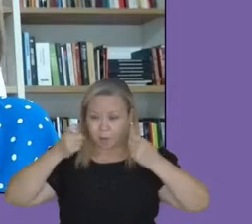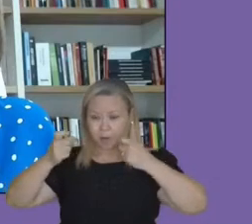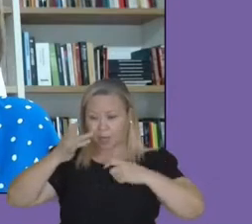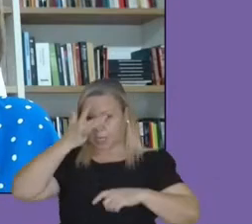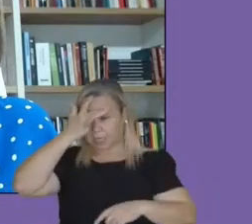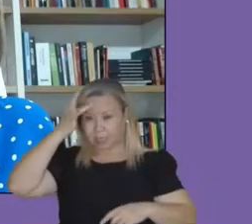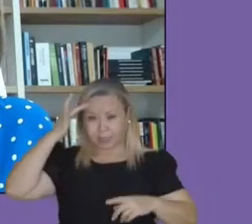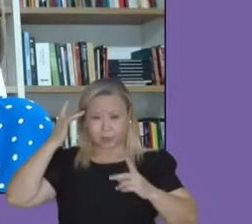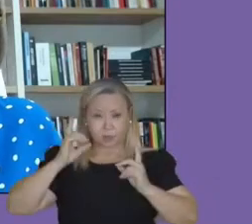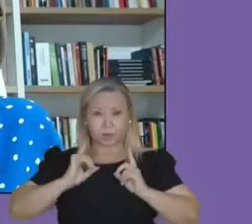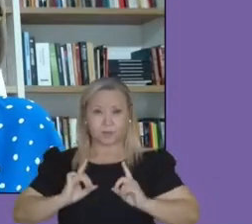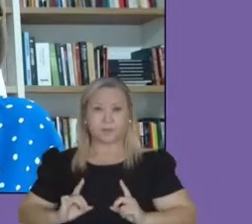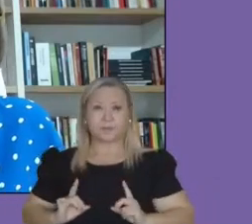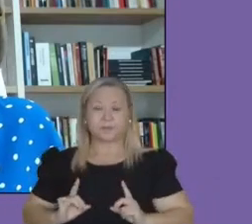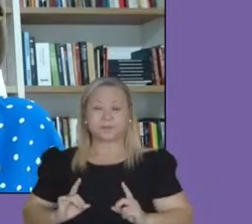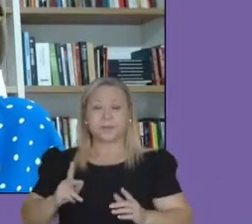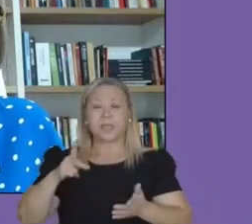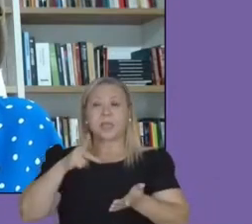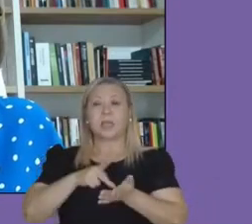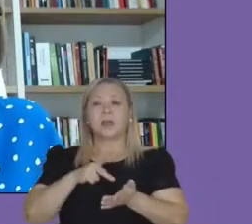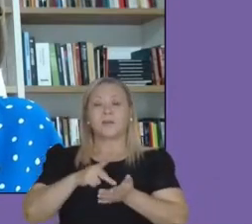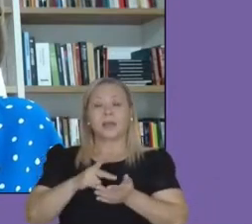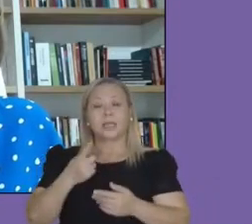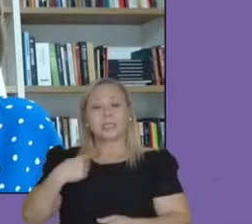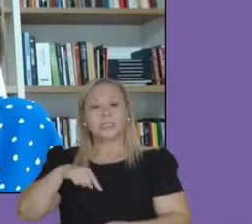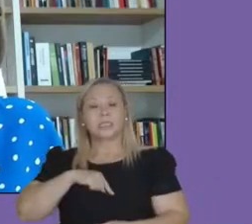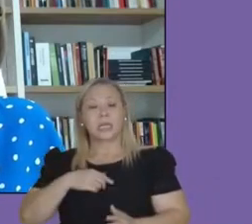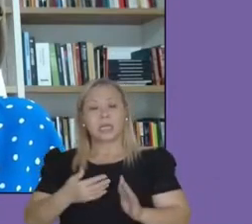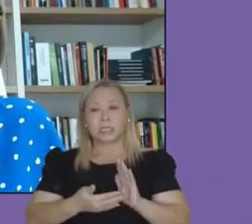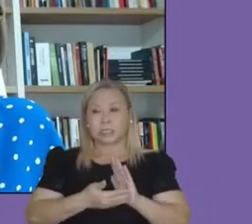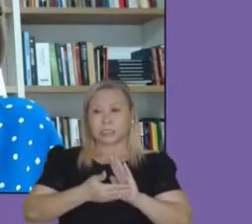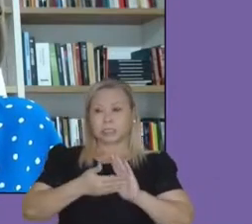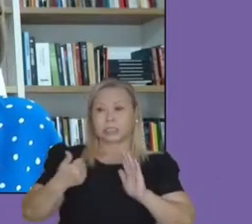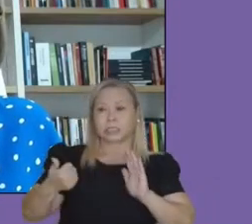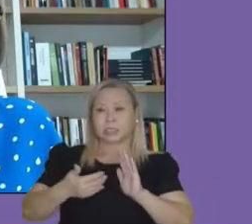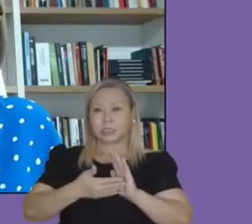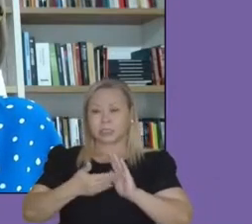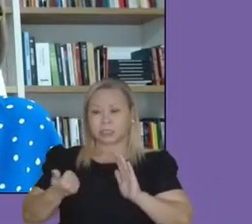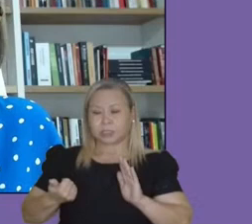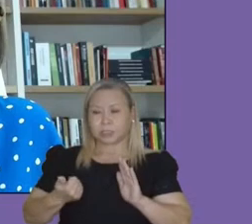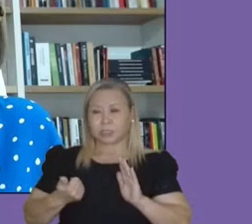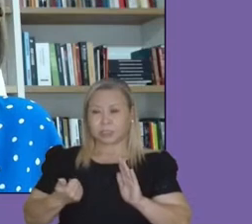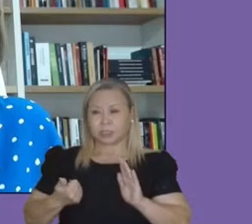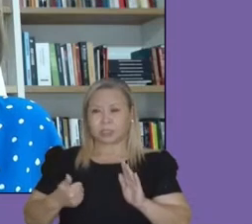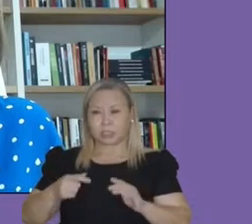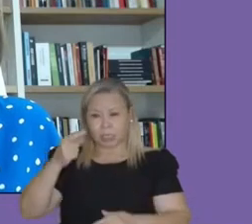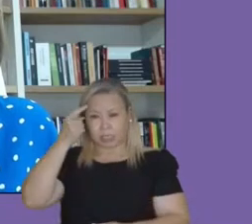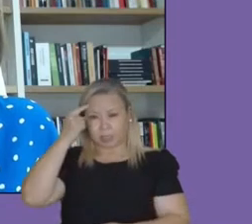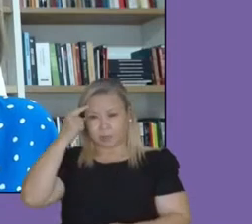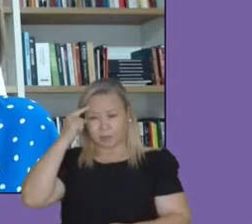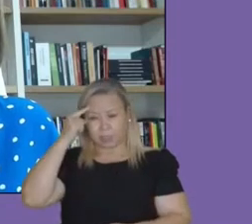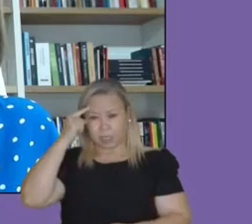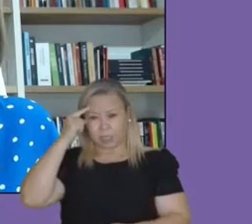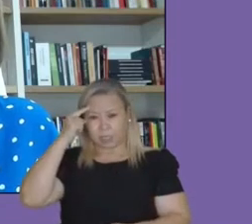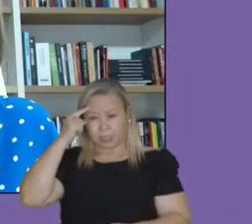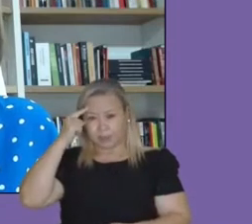com deficiência. Na verdade, se a gente tira essas vestes e deixa essa